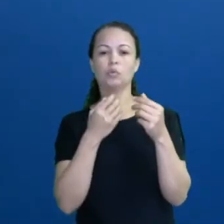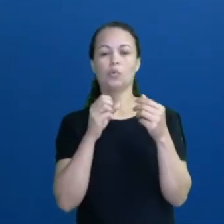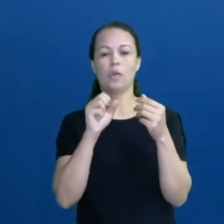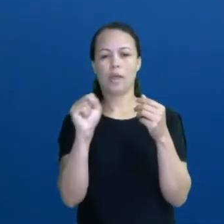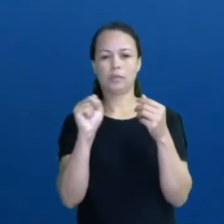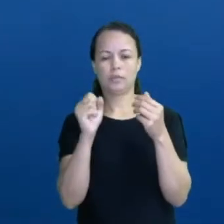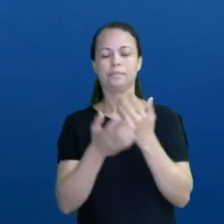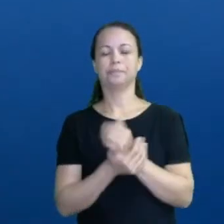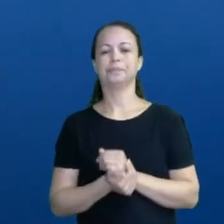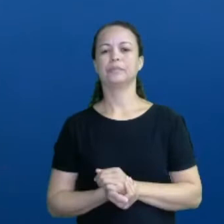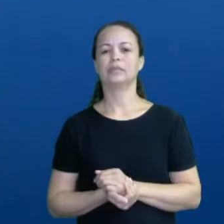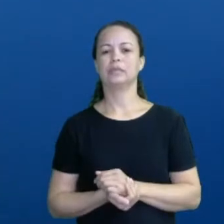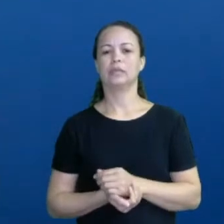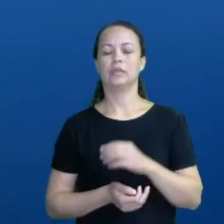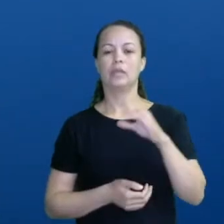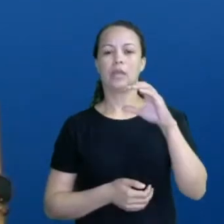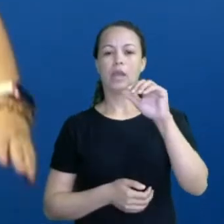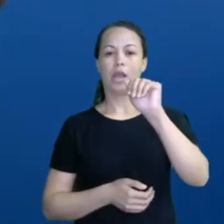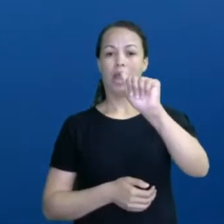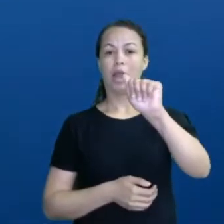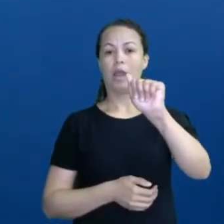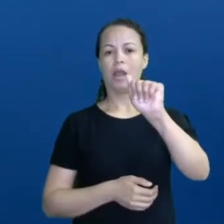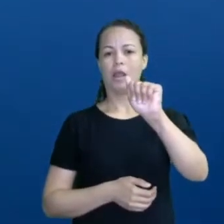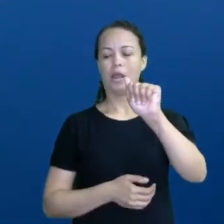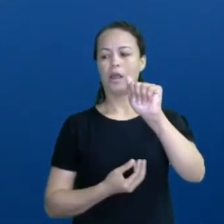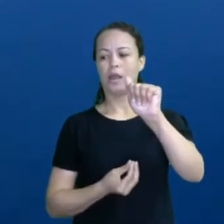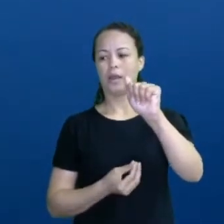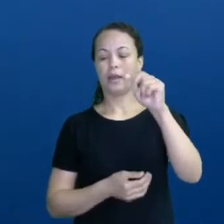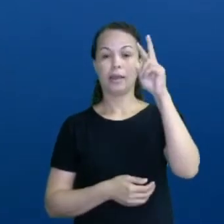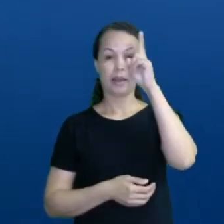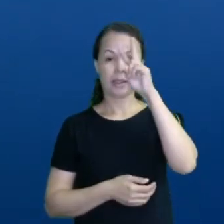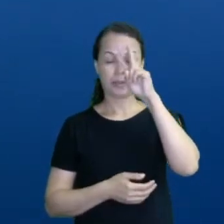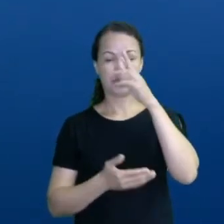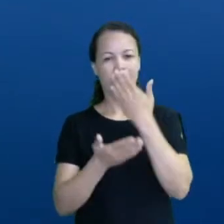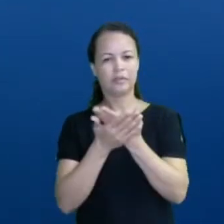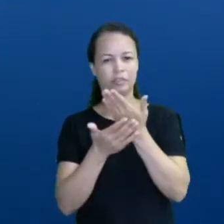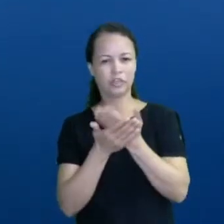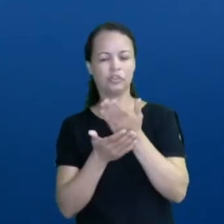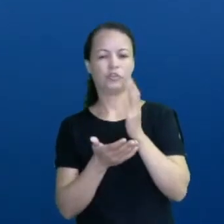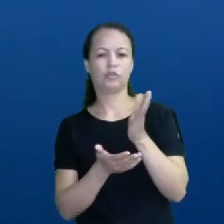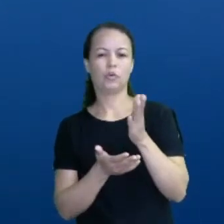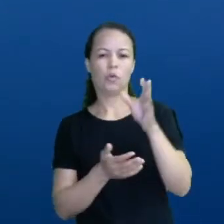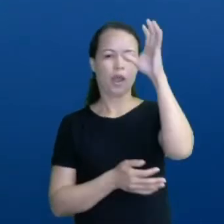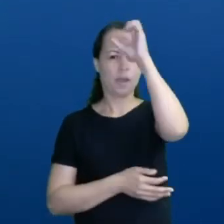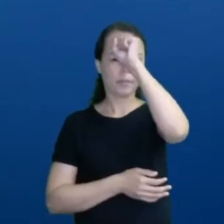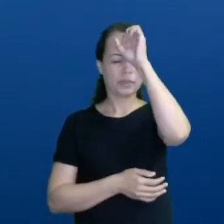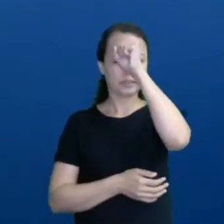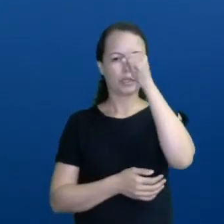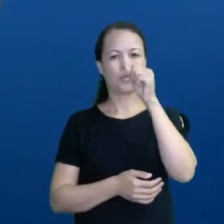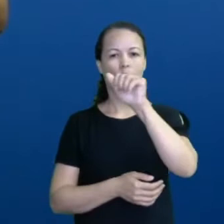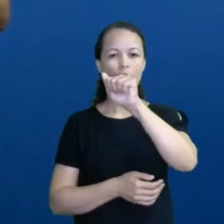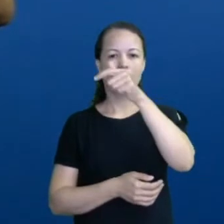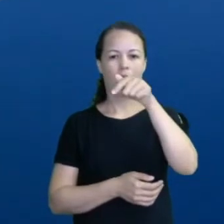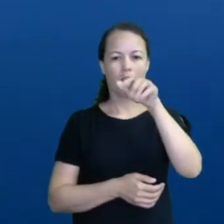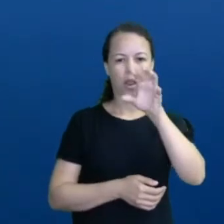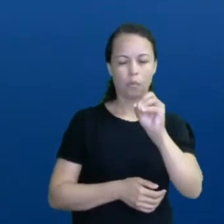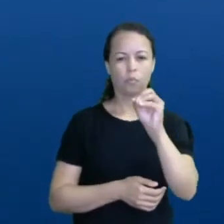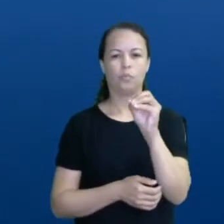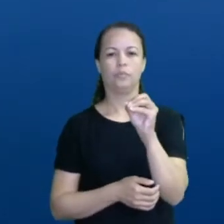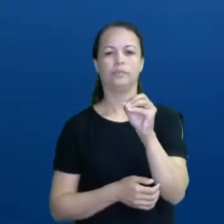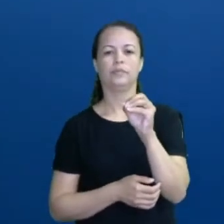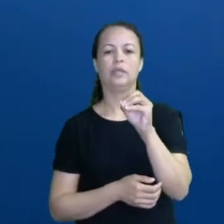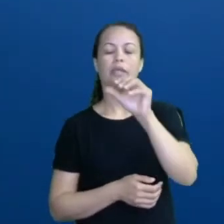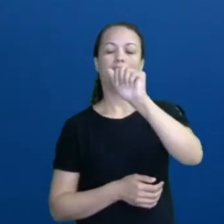cedilha, san. Como é o an? Lembra que a gente aprendeu na aula passada o ão, que é